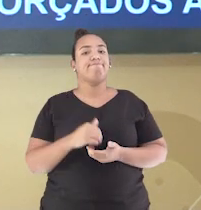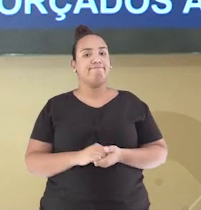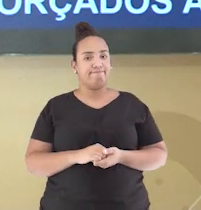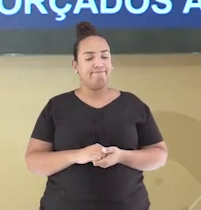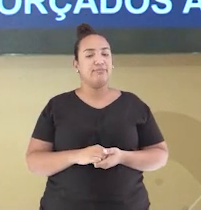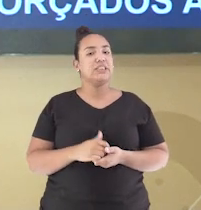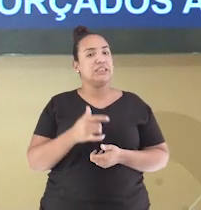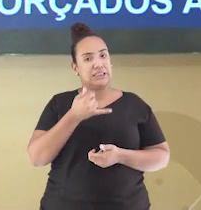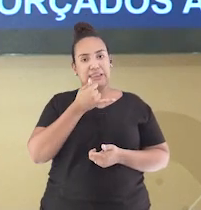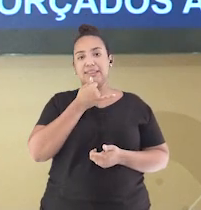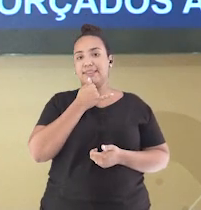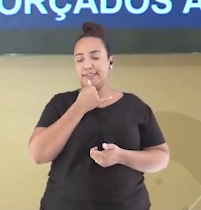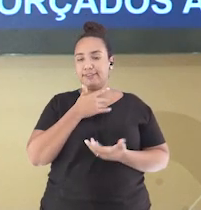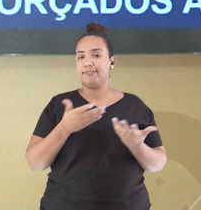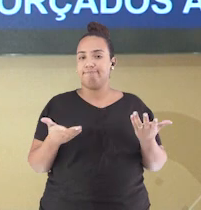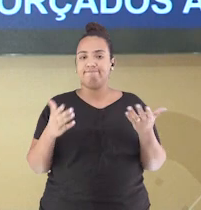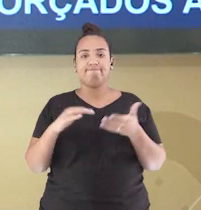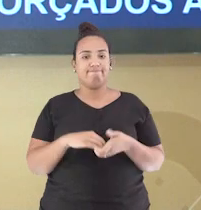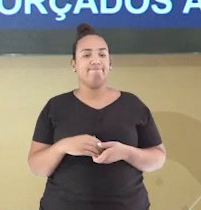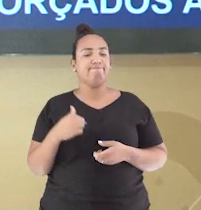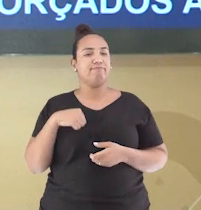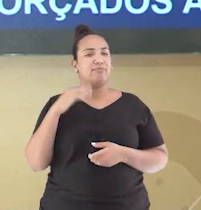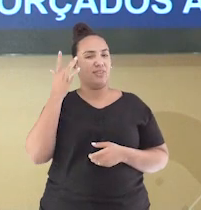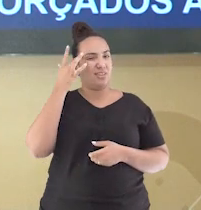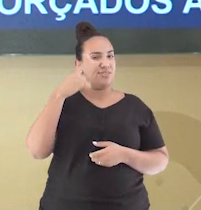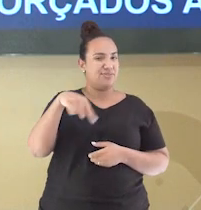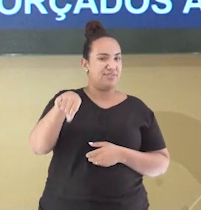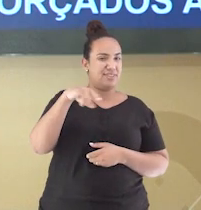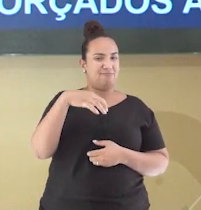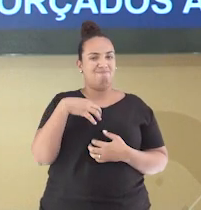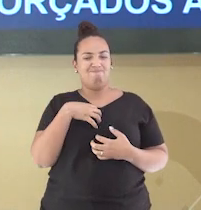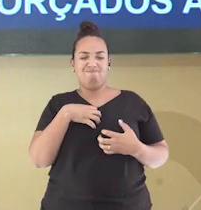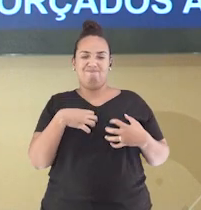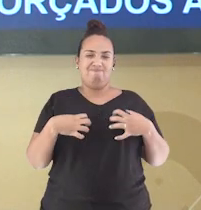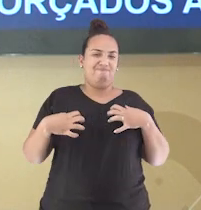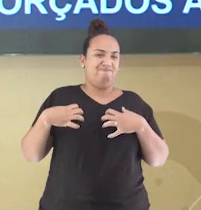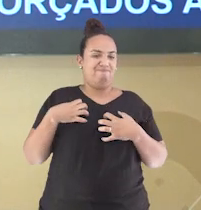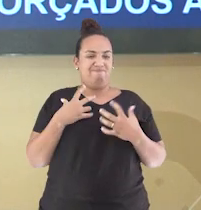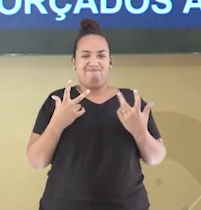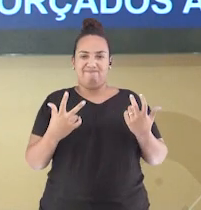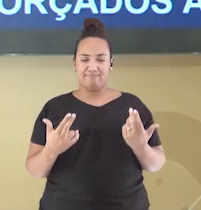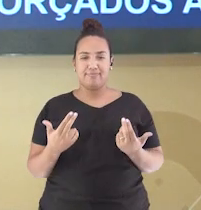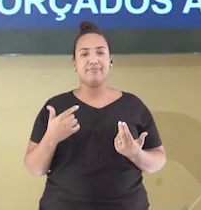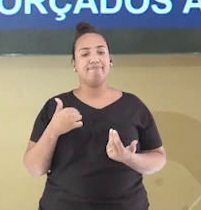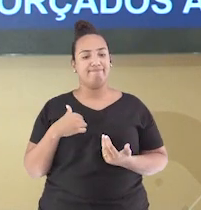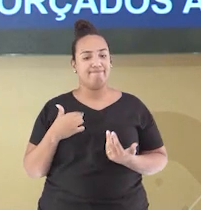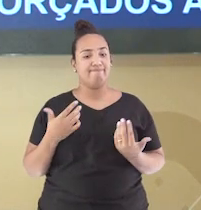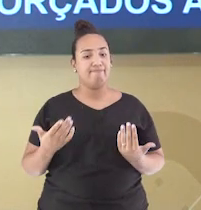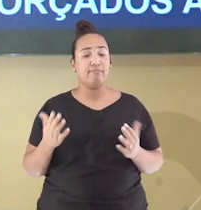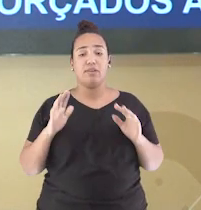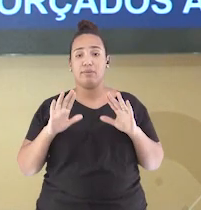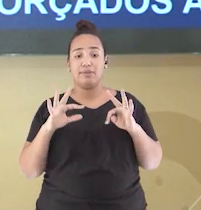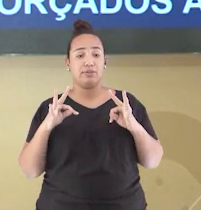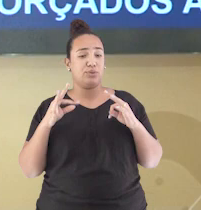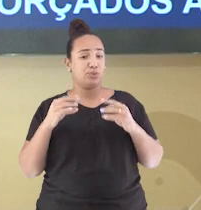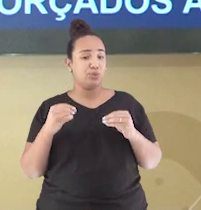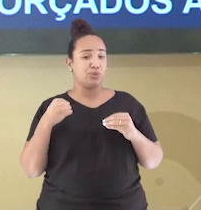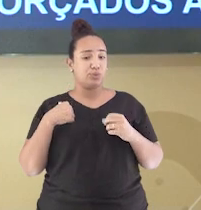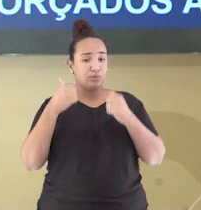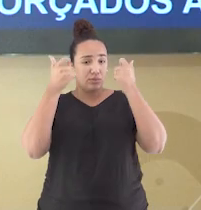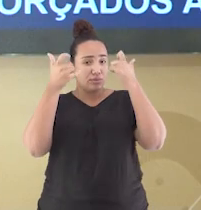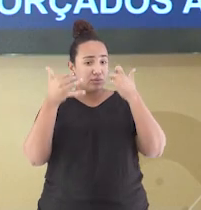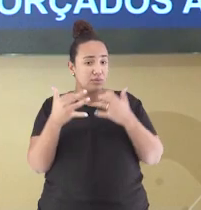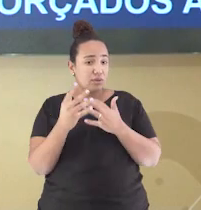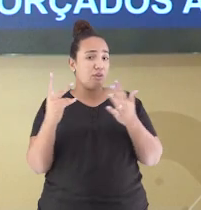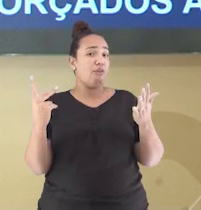de escolher. E vocês reclamarem ou tentarem escapar podem até ser mortos. Horrível esse cenário, não é mesmo?